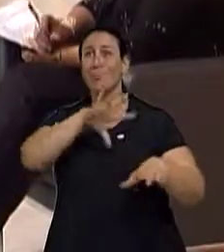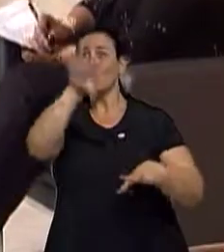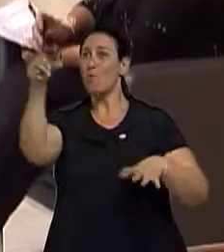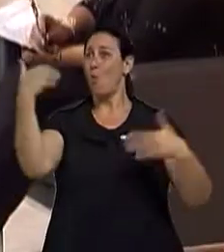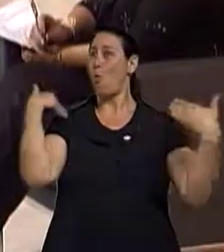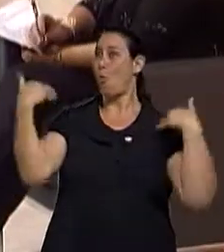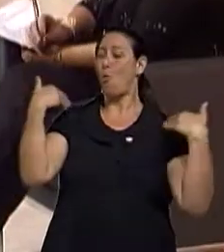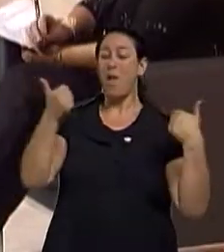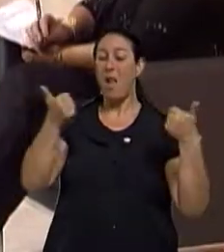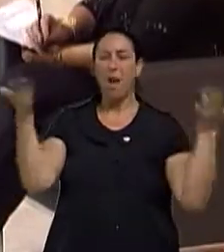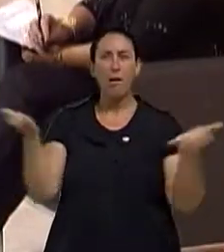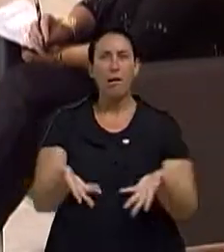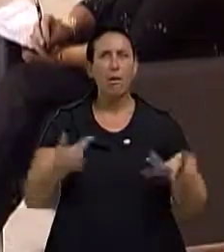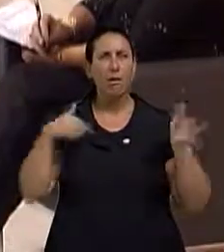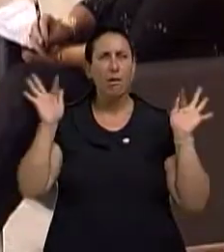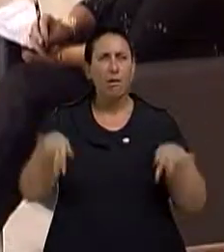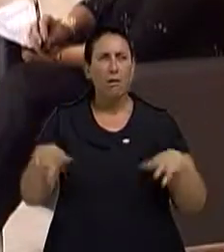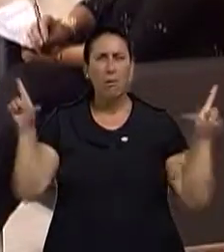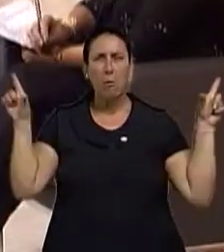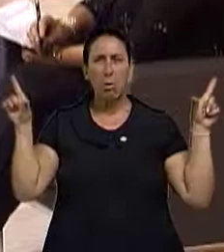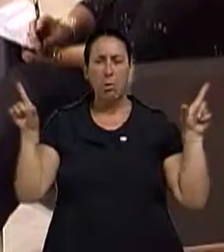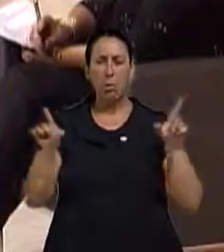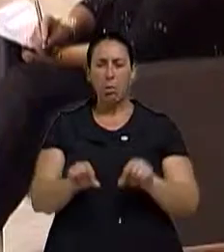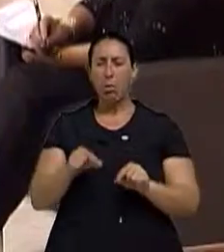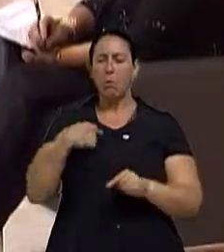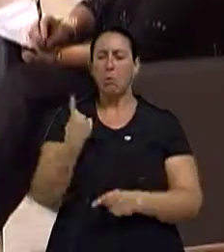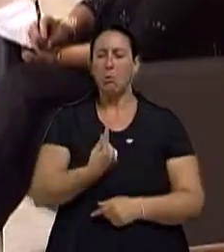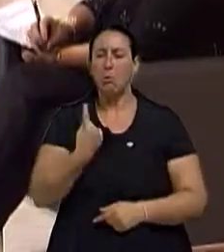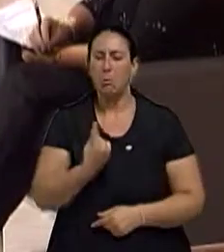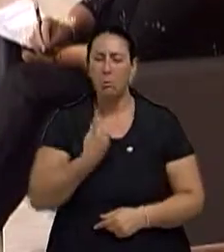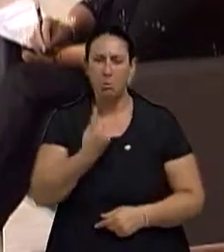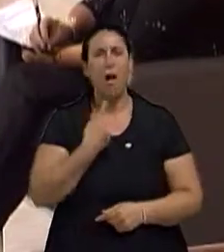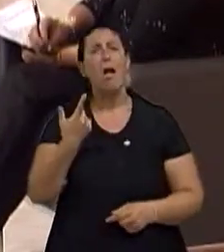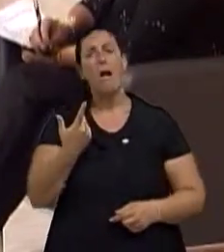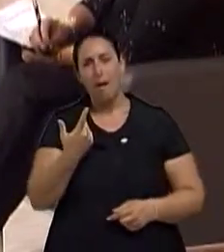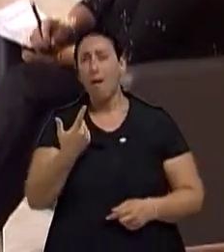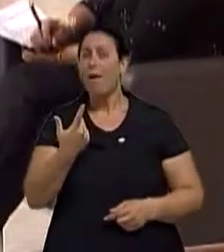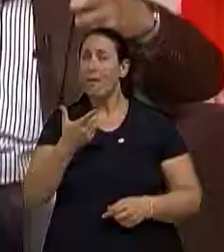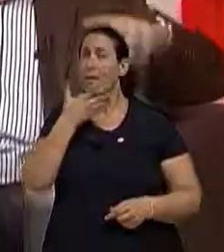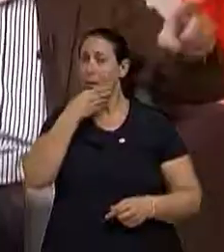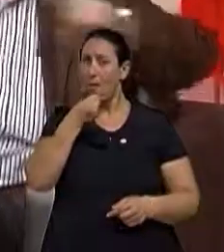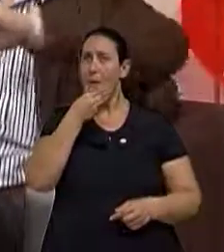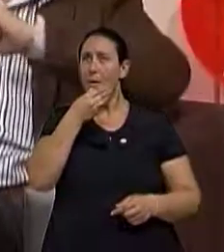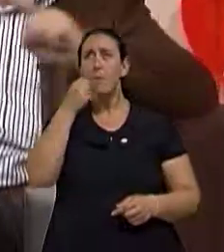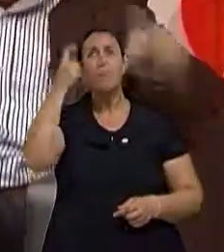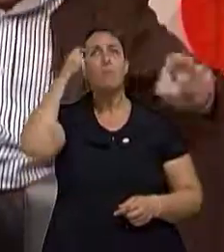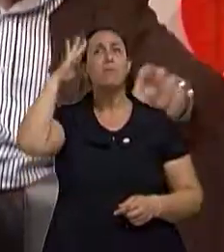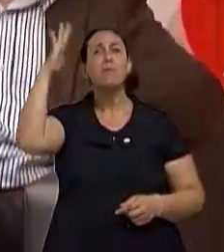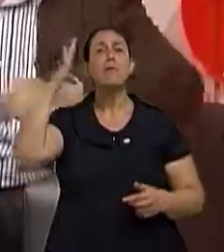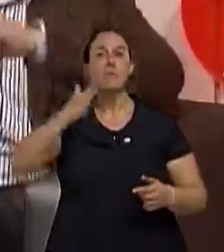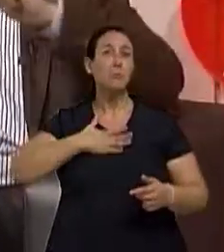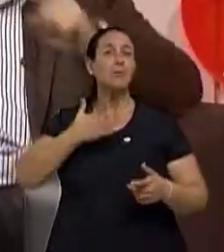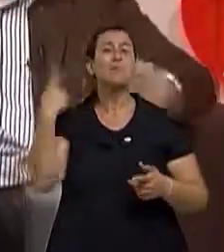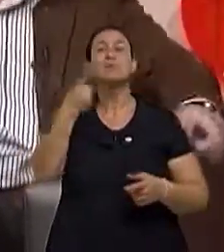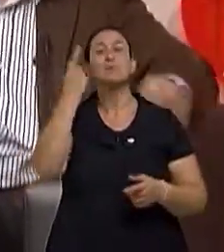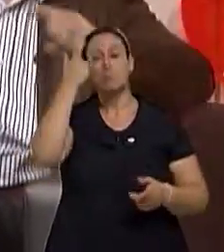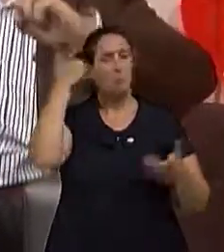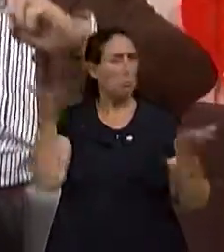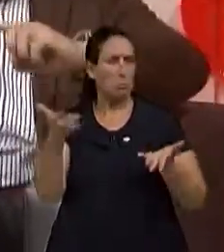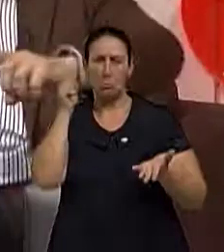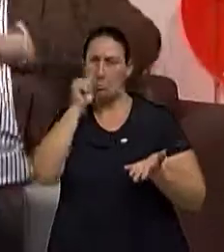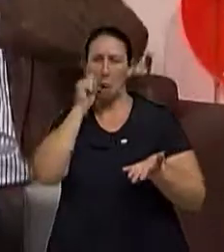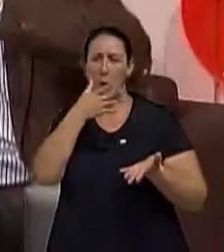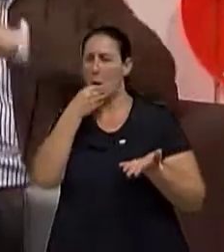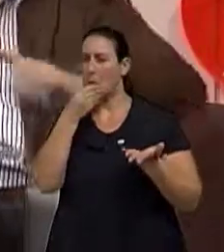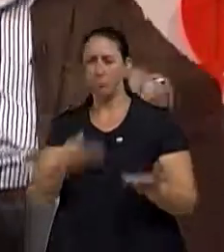assim, imbuído desde o início das nossas vidas, exato. Né? Então, o homem tem que ser o provedor, que é uma ideia errada, porque exato. Hoje a mulher está